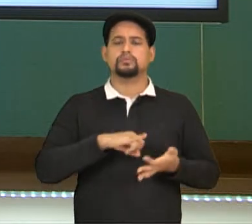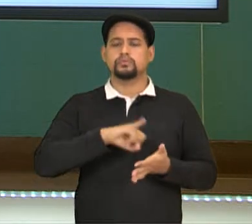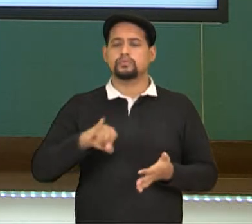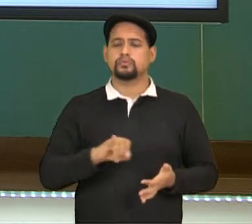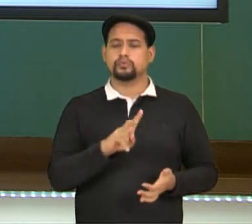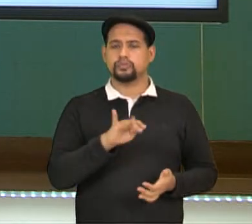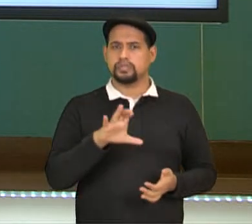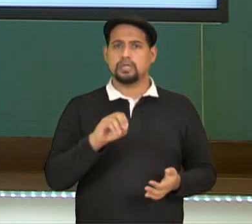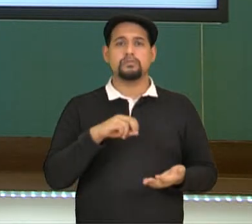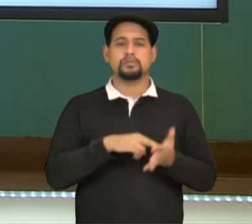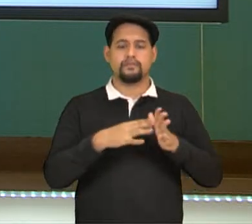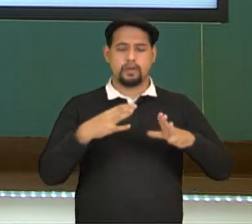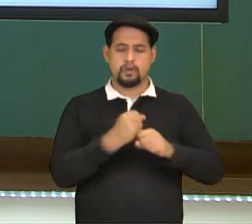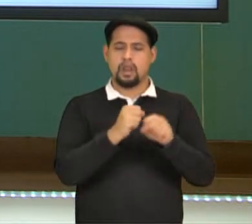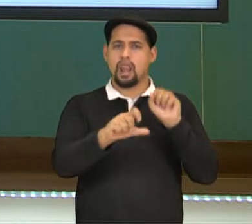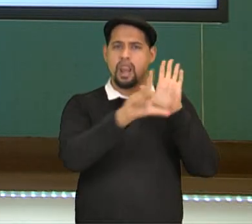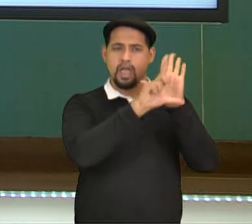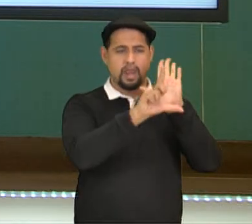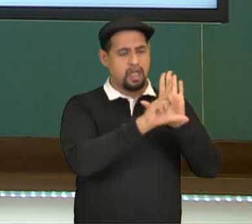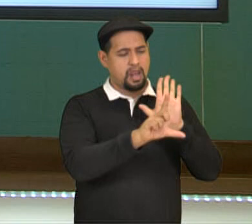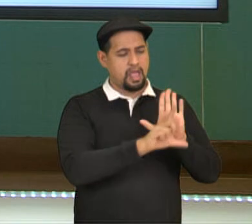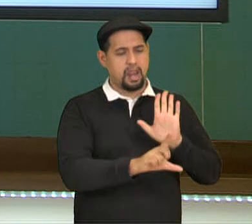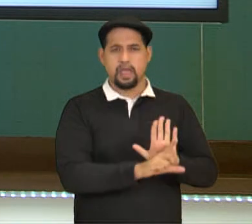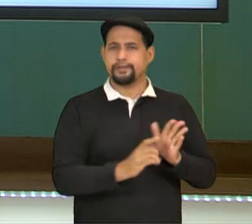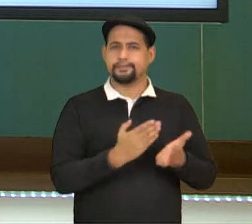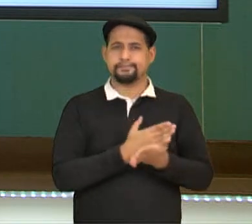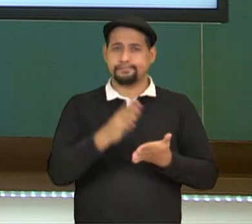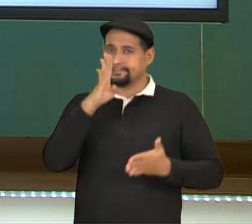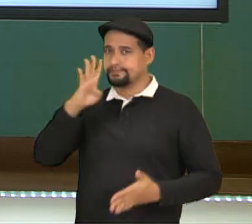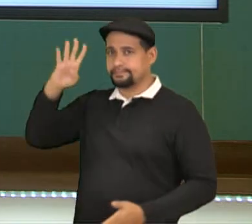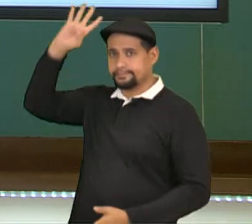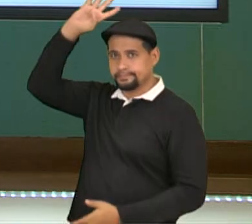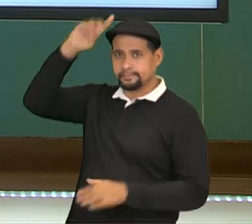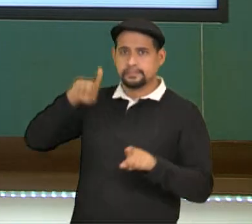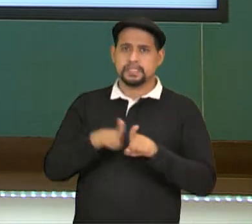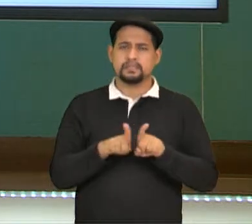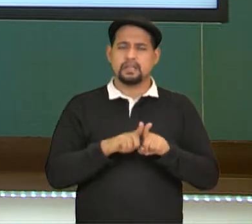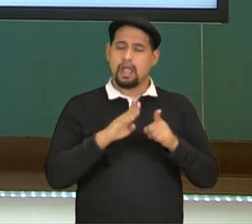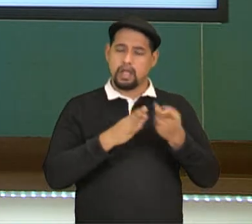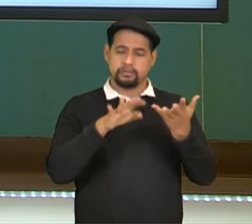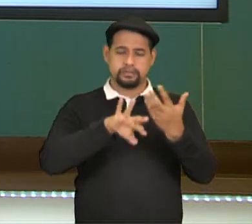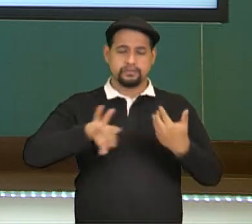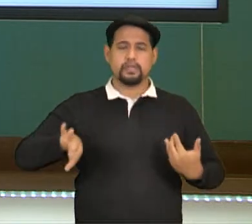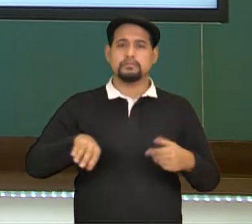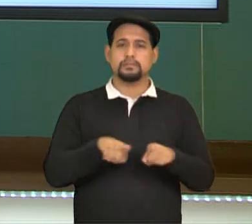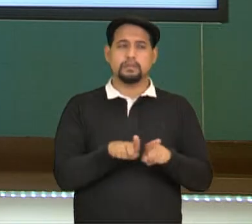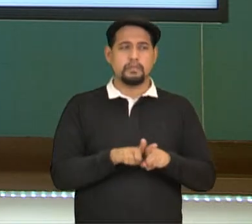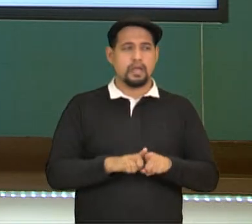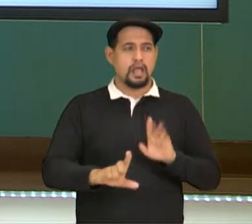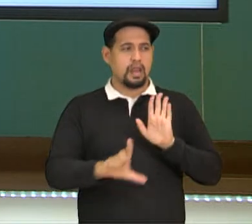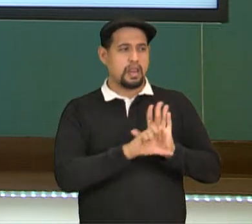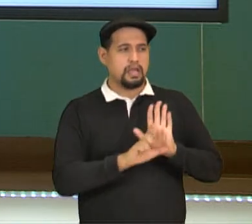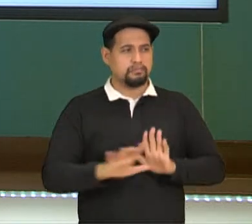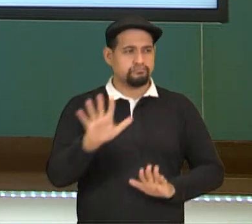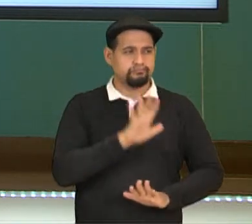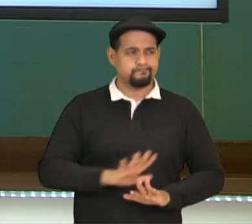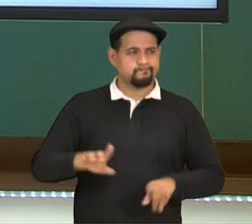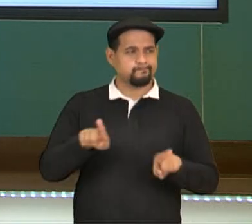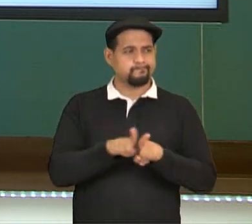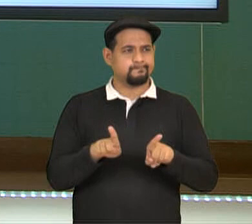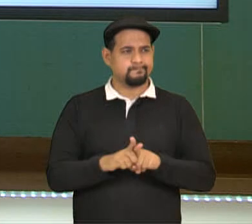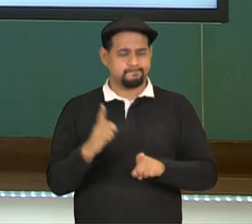lá que vem do Império Romano. O Digesto, que é meio que a divisão das leis por áreas, uma coisa mais burocrática,